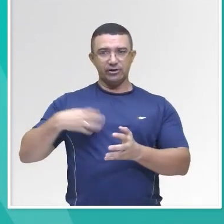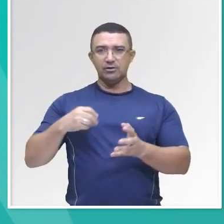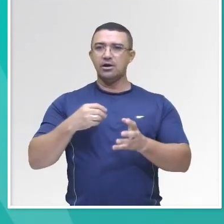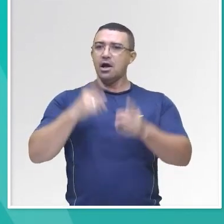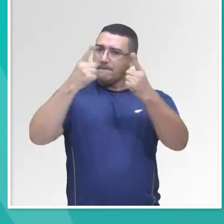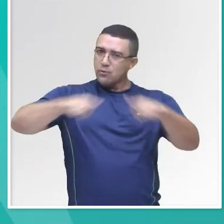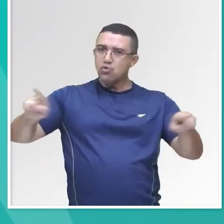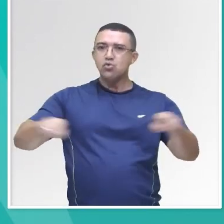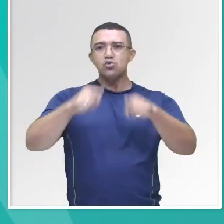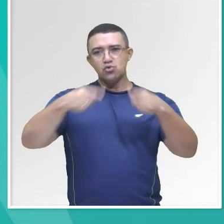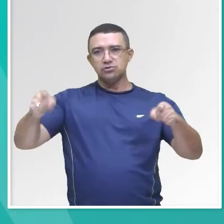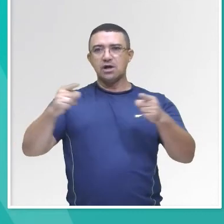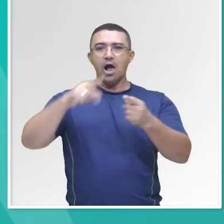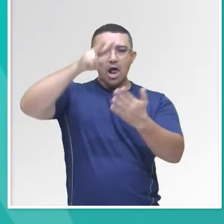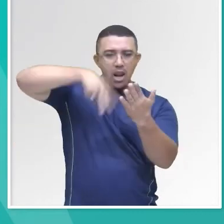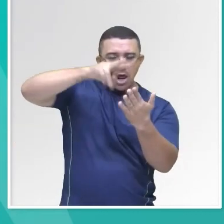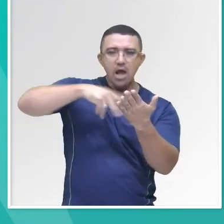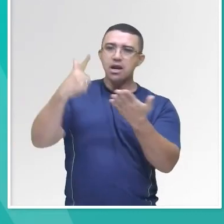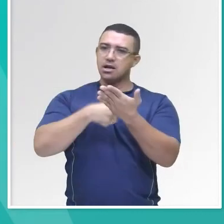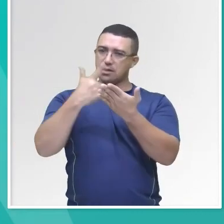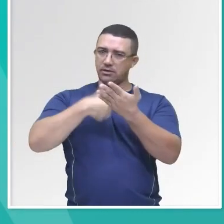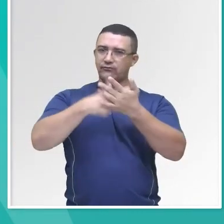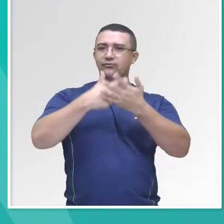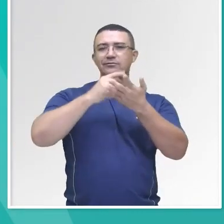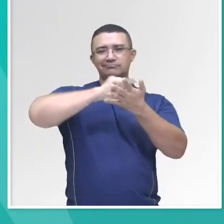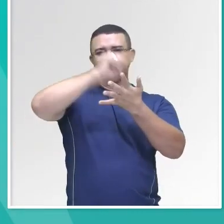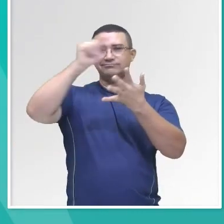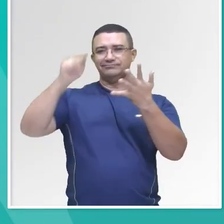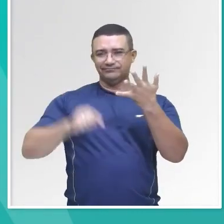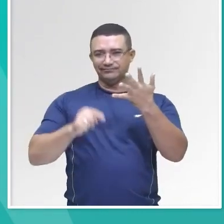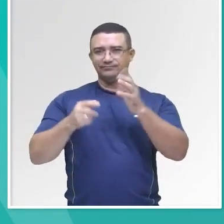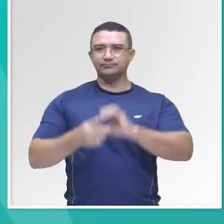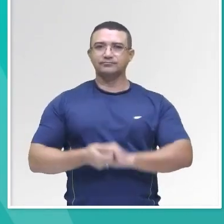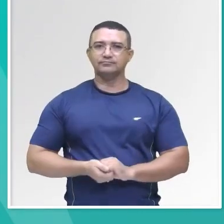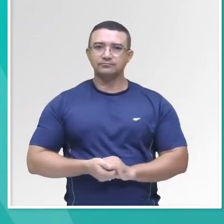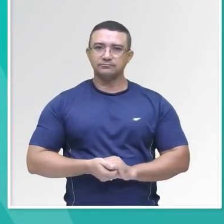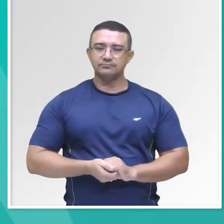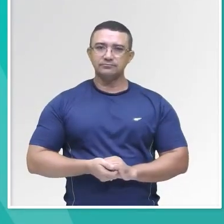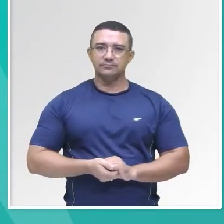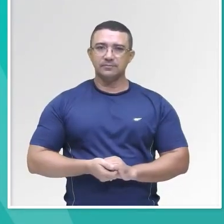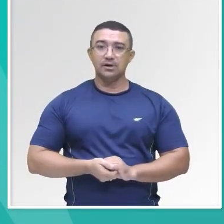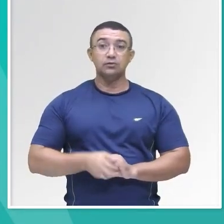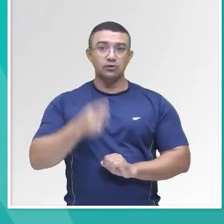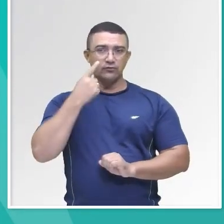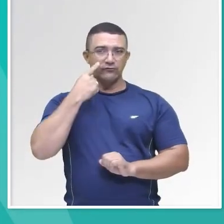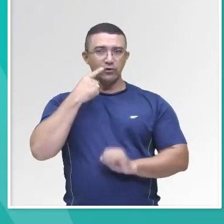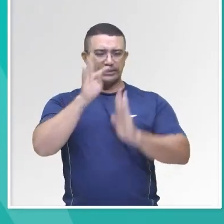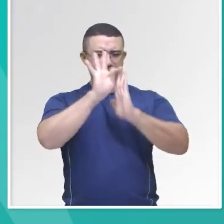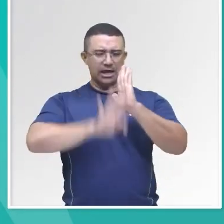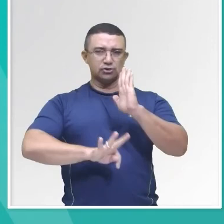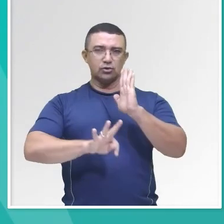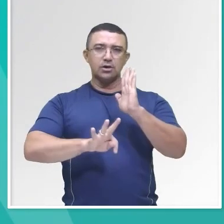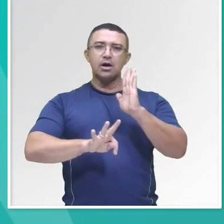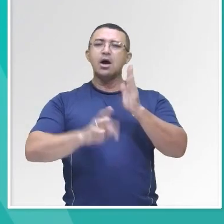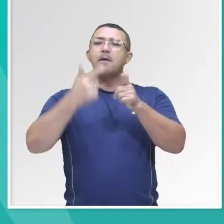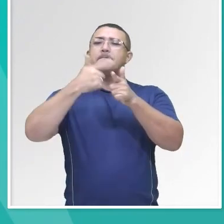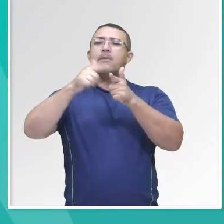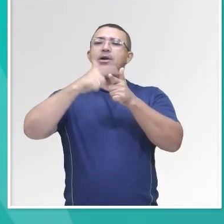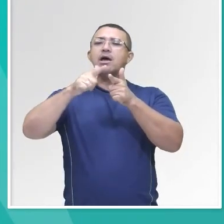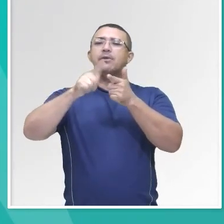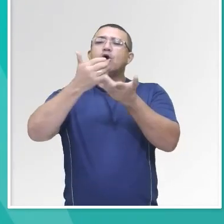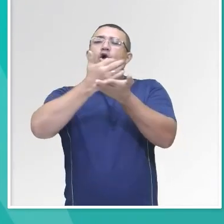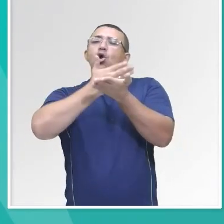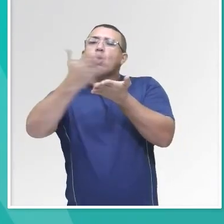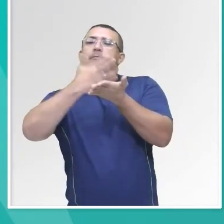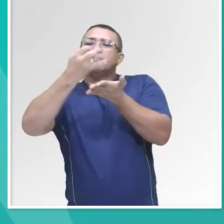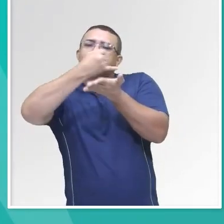sugestões aí, tá certo? Para quê? Para aquele problema que veio lá na introdução. Ele desenvolveu,